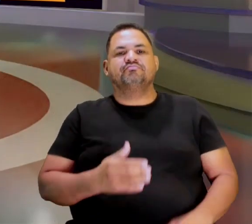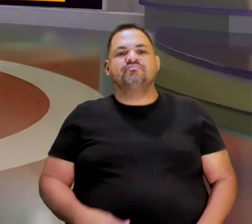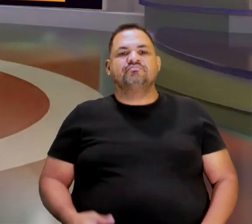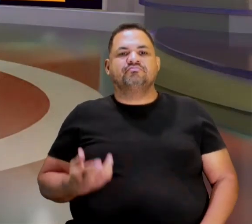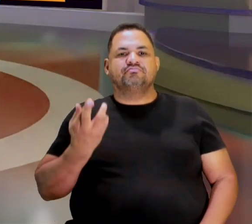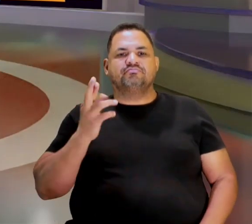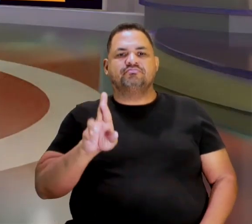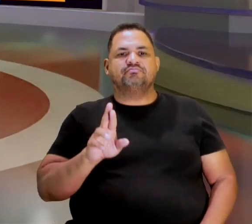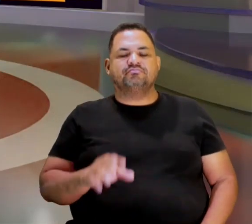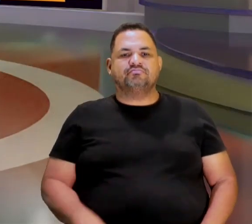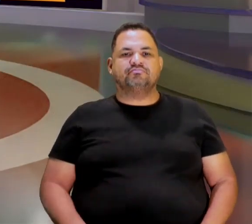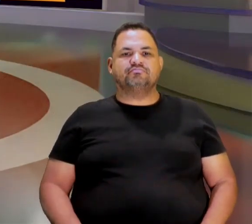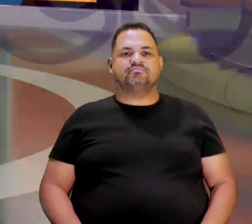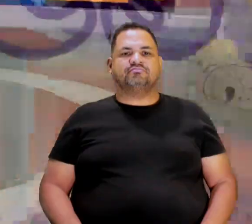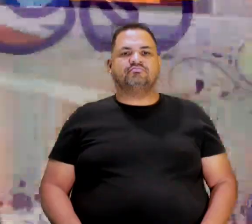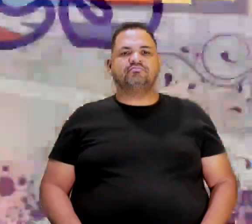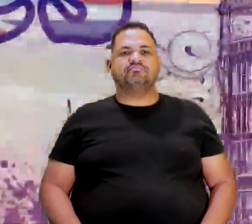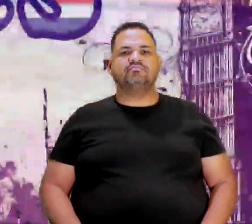E aí, let's begin?